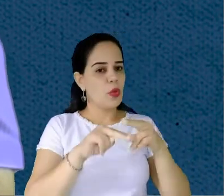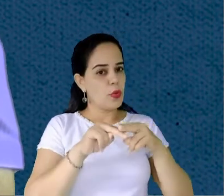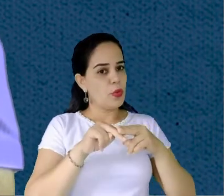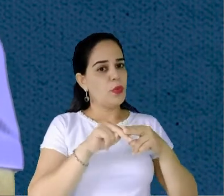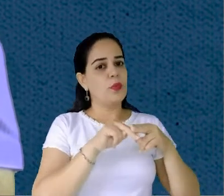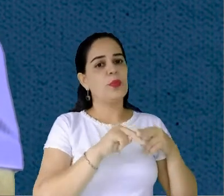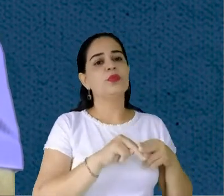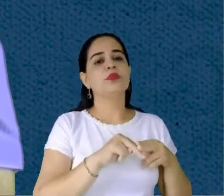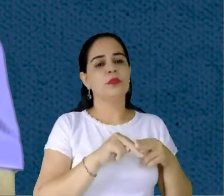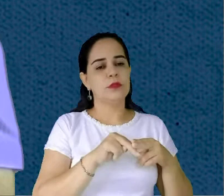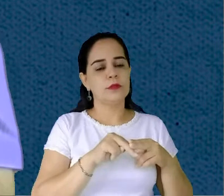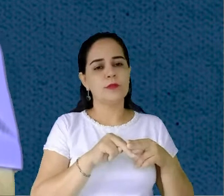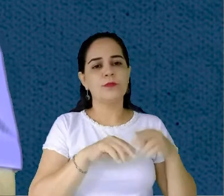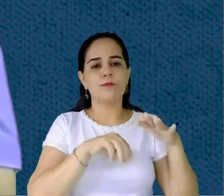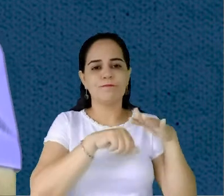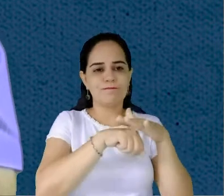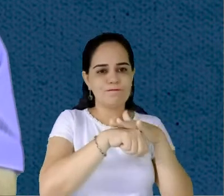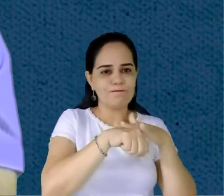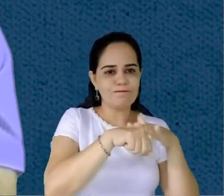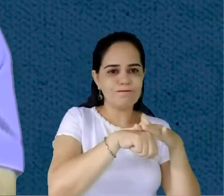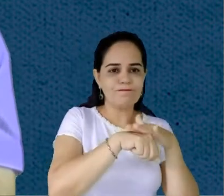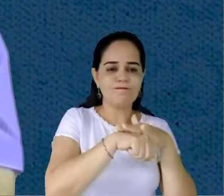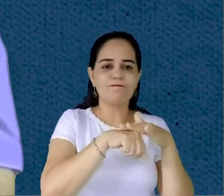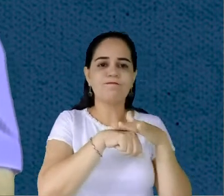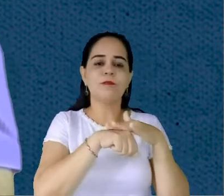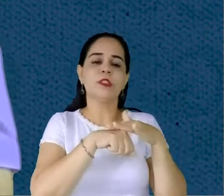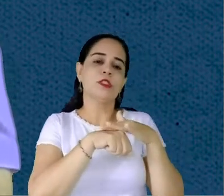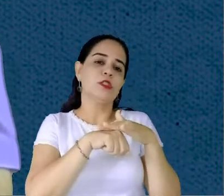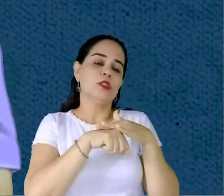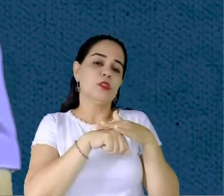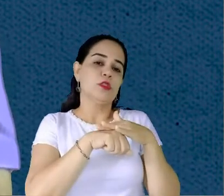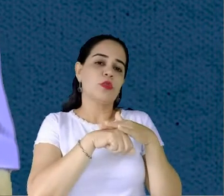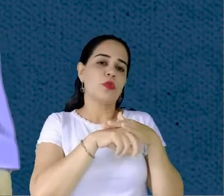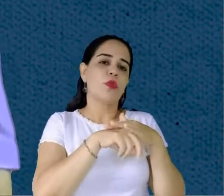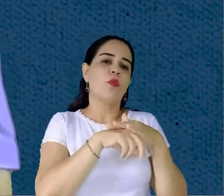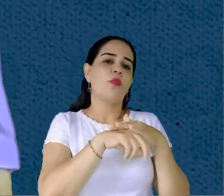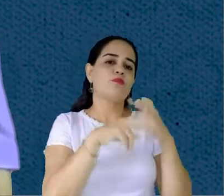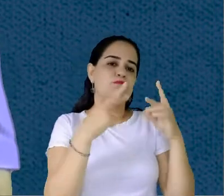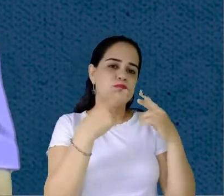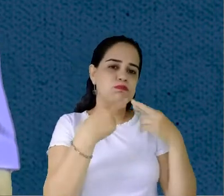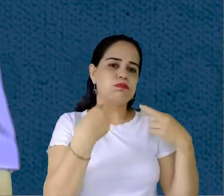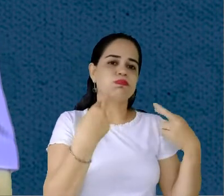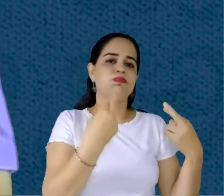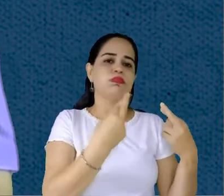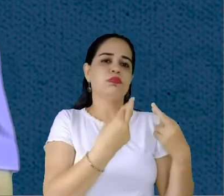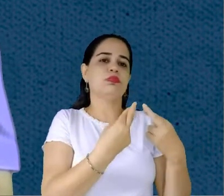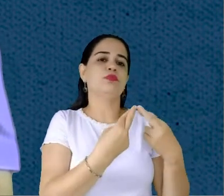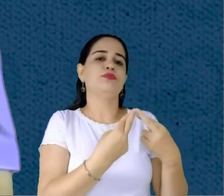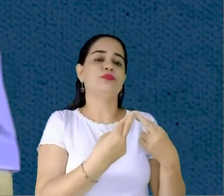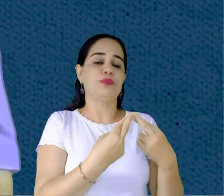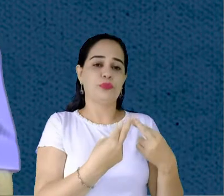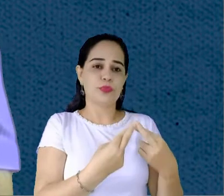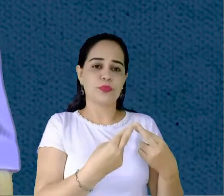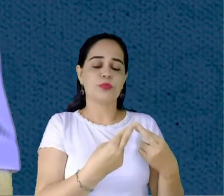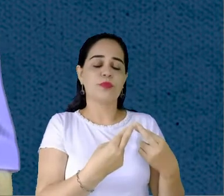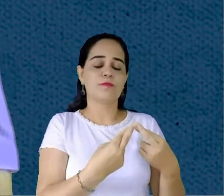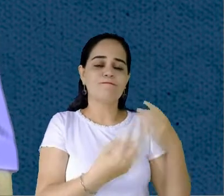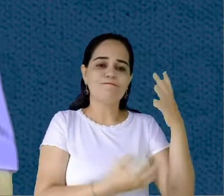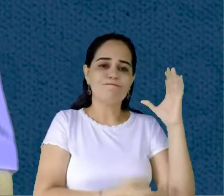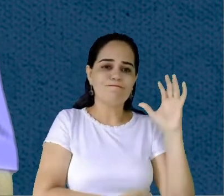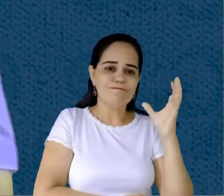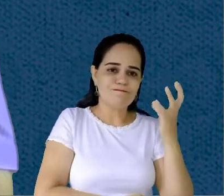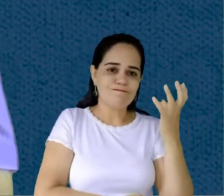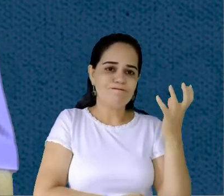esta decisão que eles levaram, pois, para Antioquia. Era praticamente aquilo